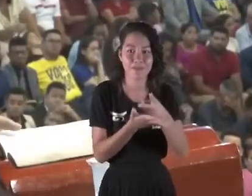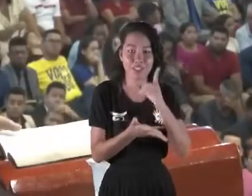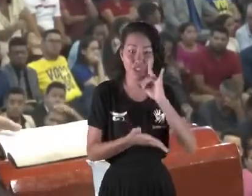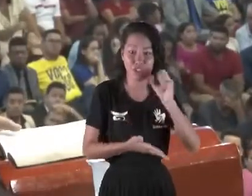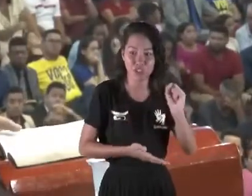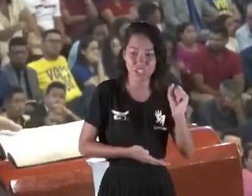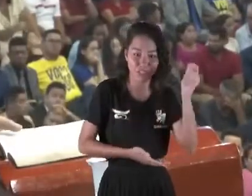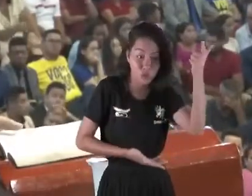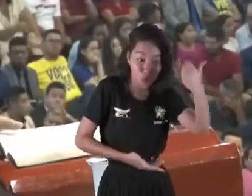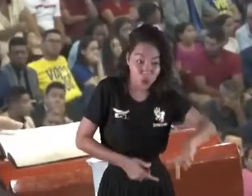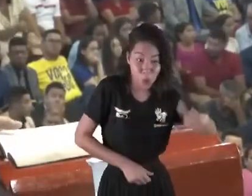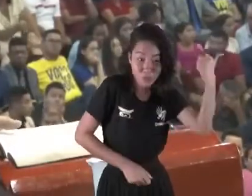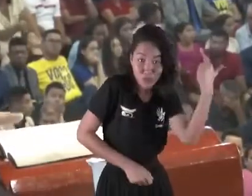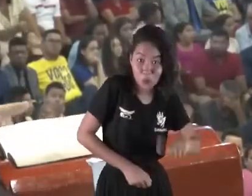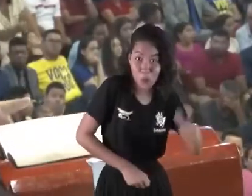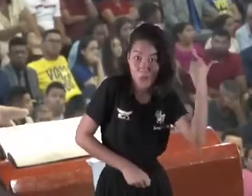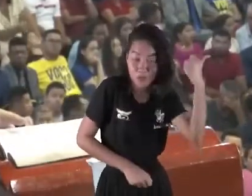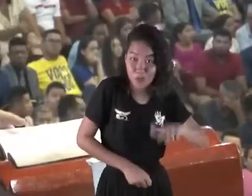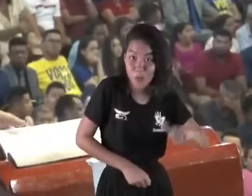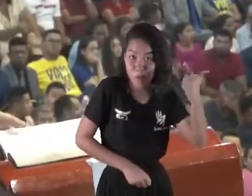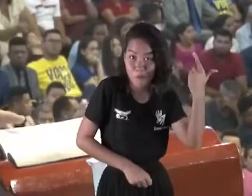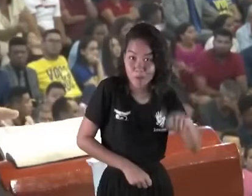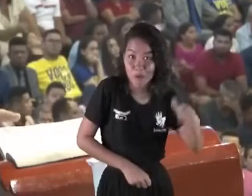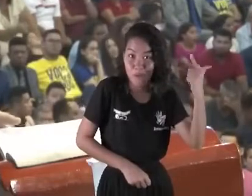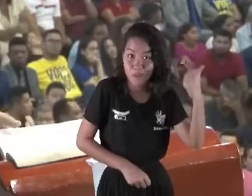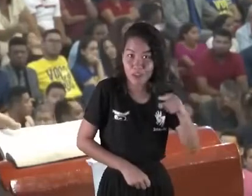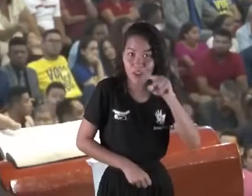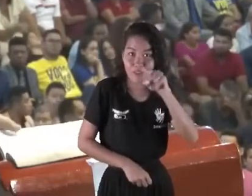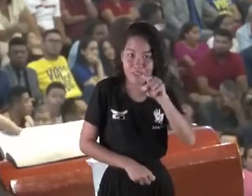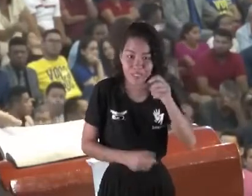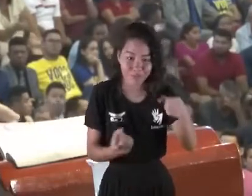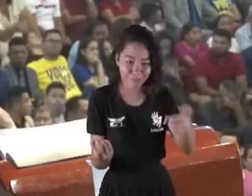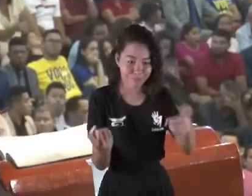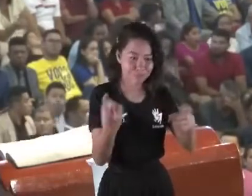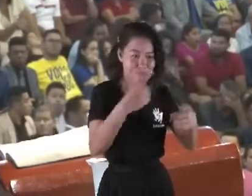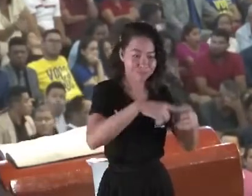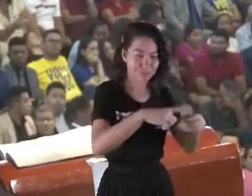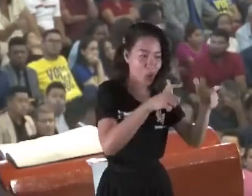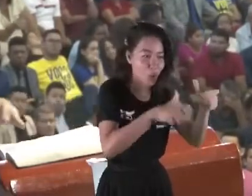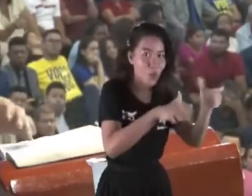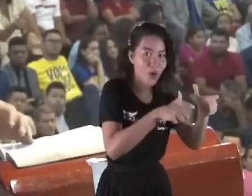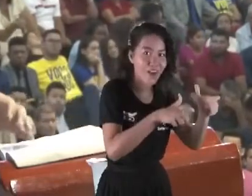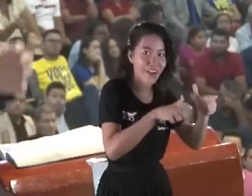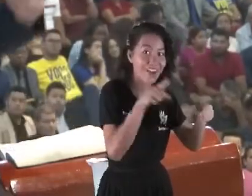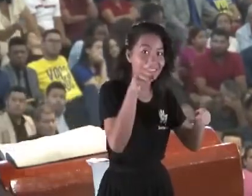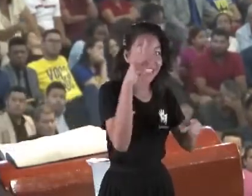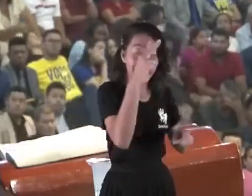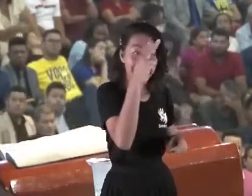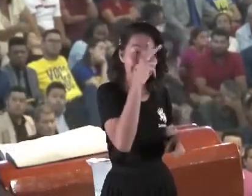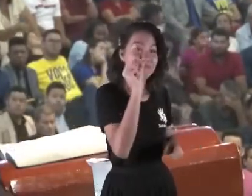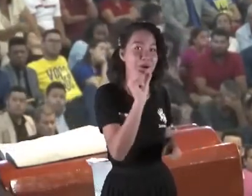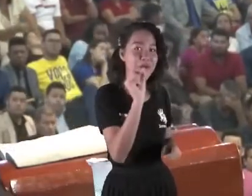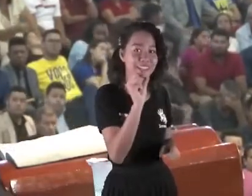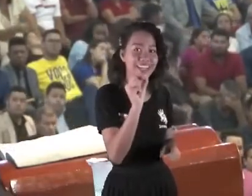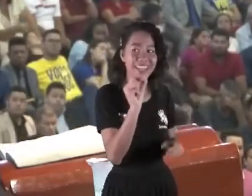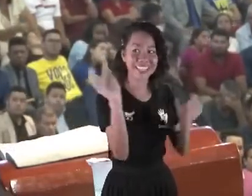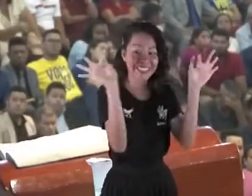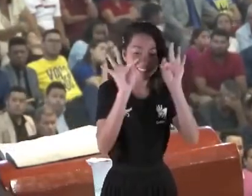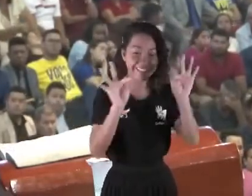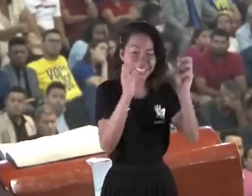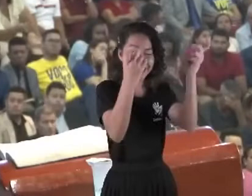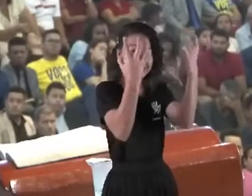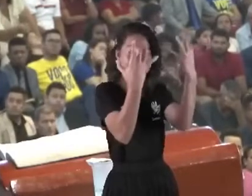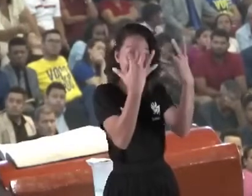repetir e você voltar àquele lugar, você se lembre com alegria da graça,